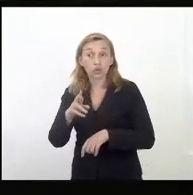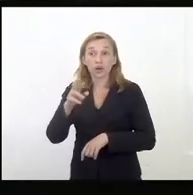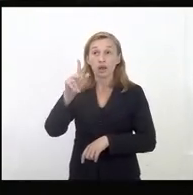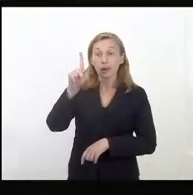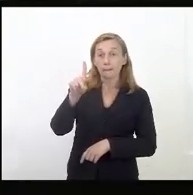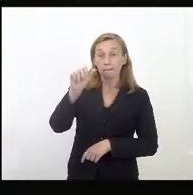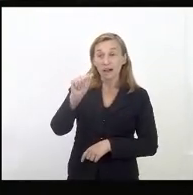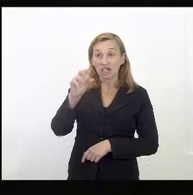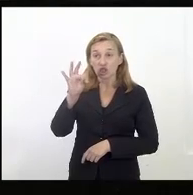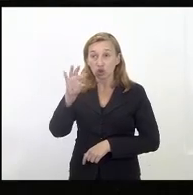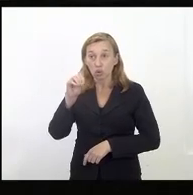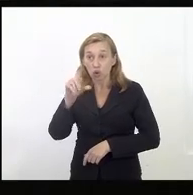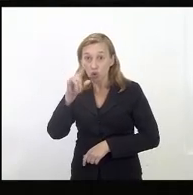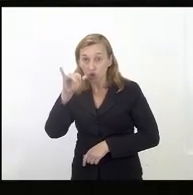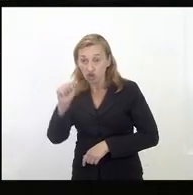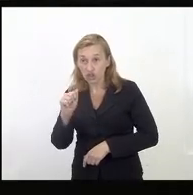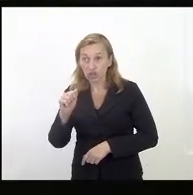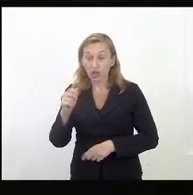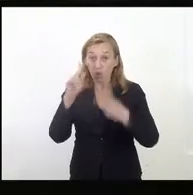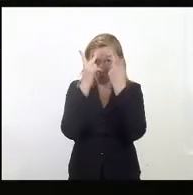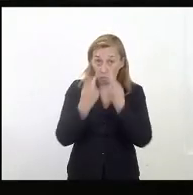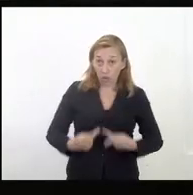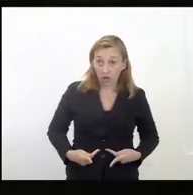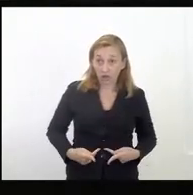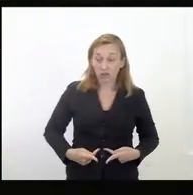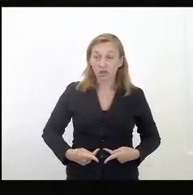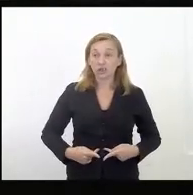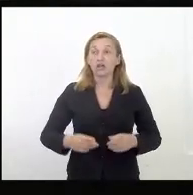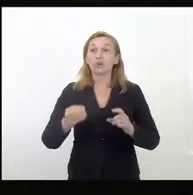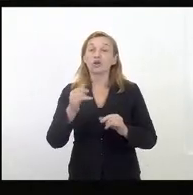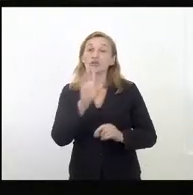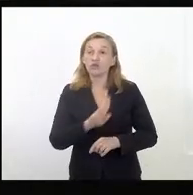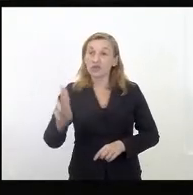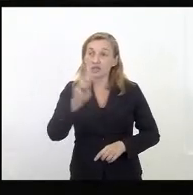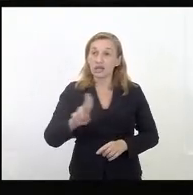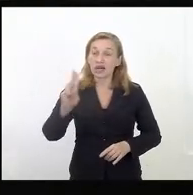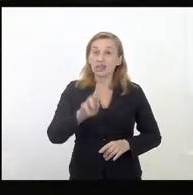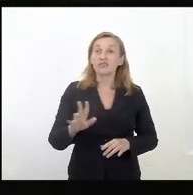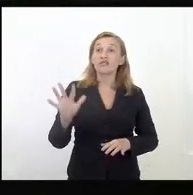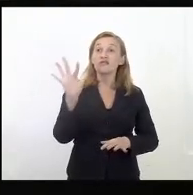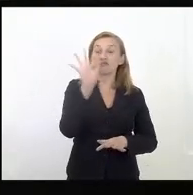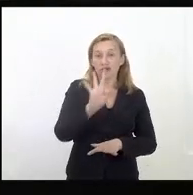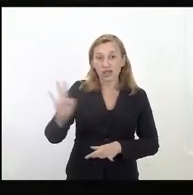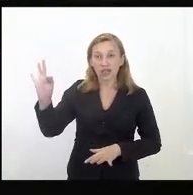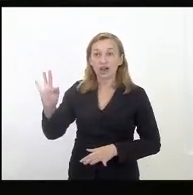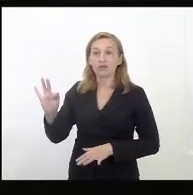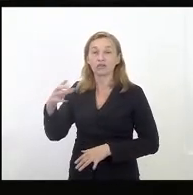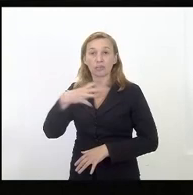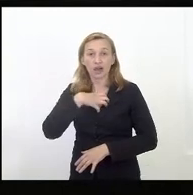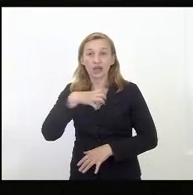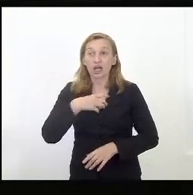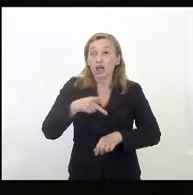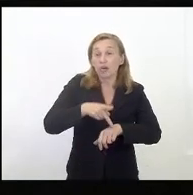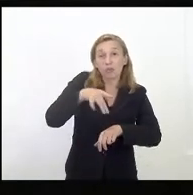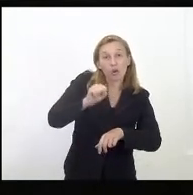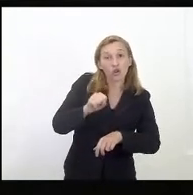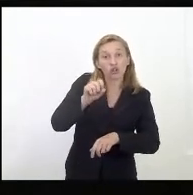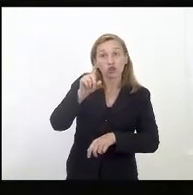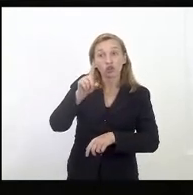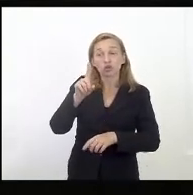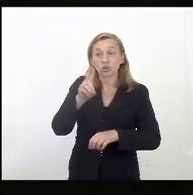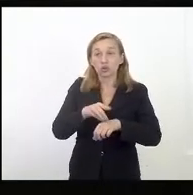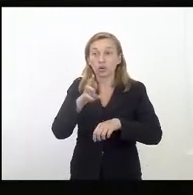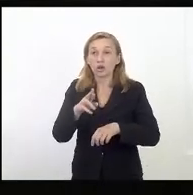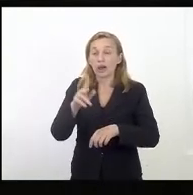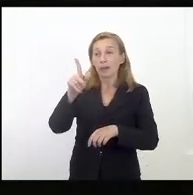patologia humana e Experimental pela Universidade Federal da Bahia e pão de doutorado em